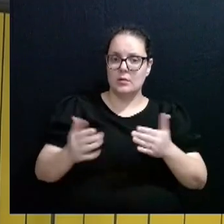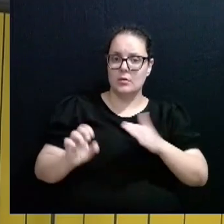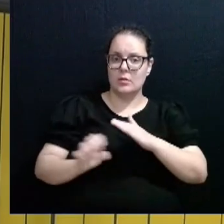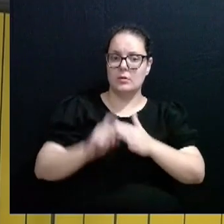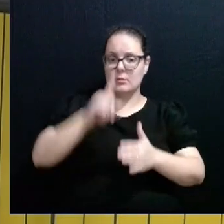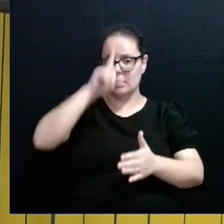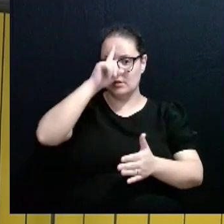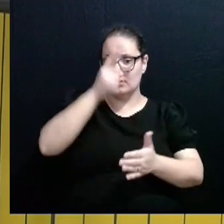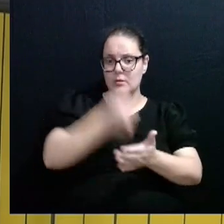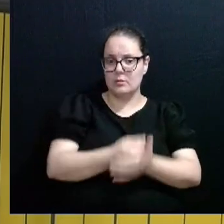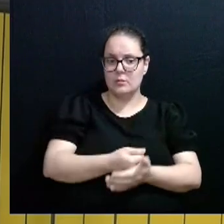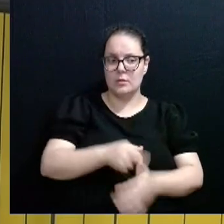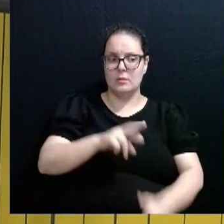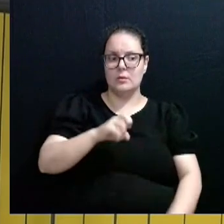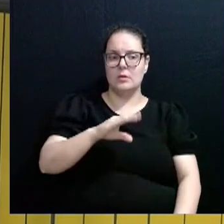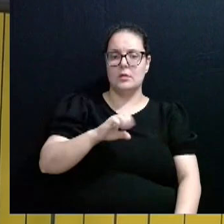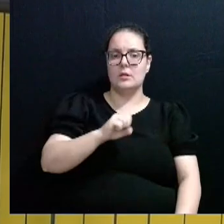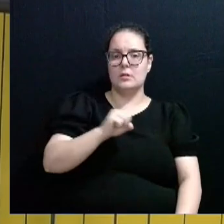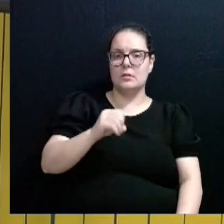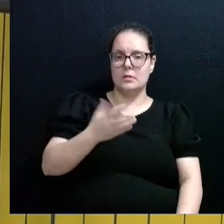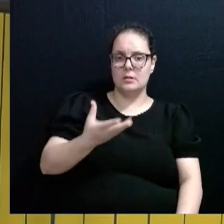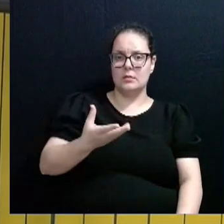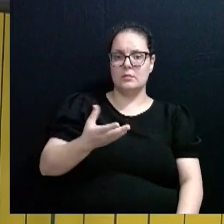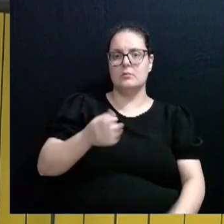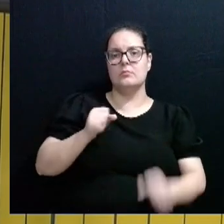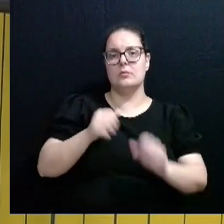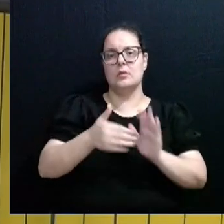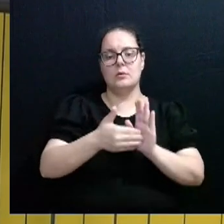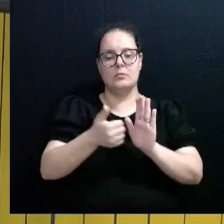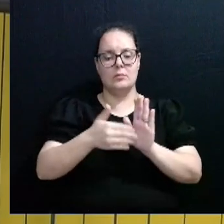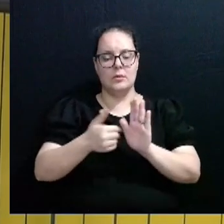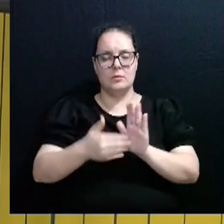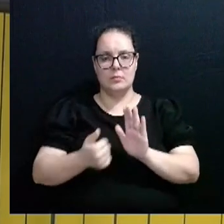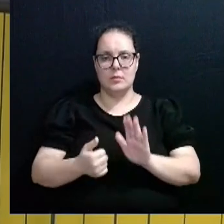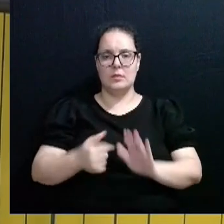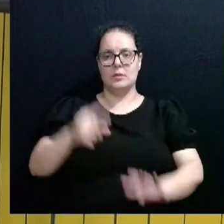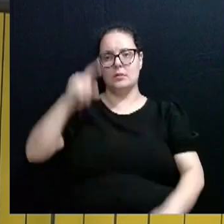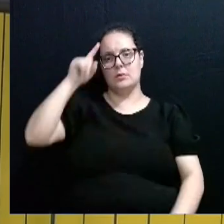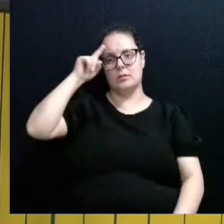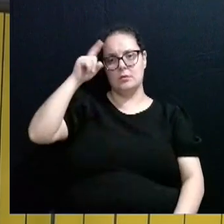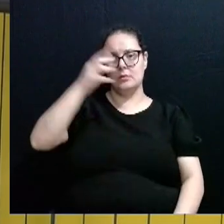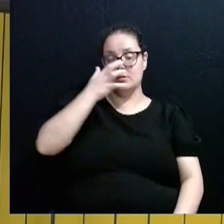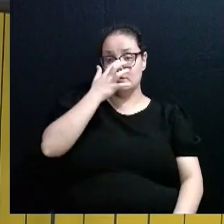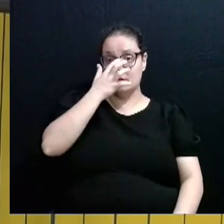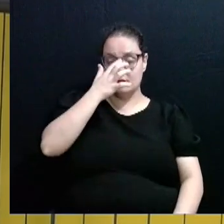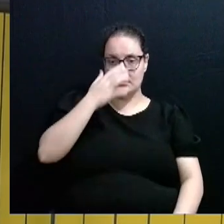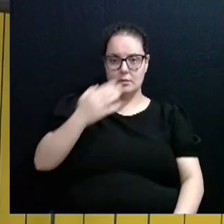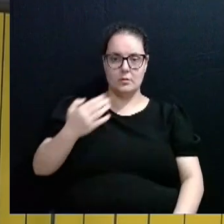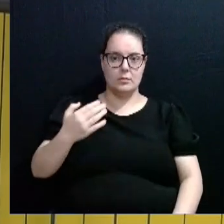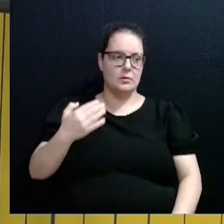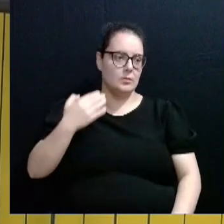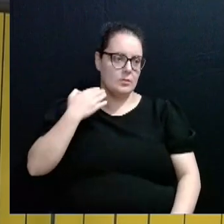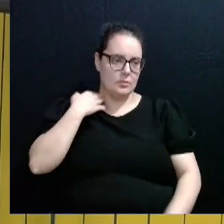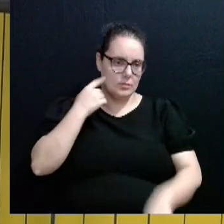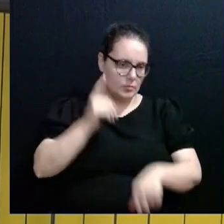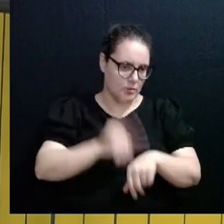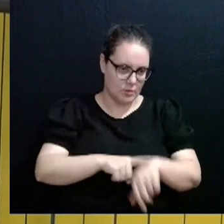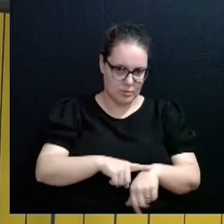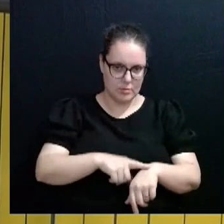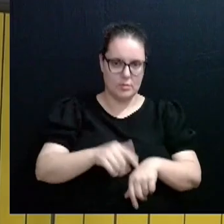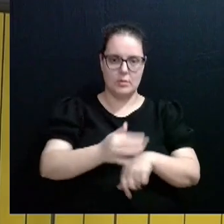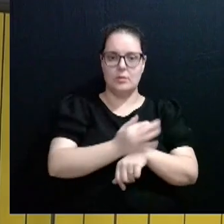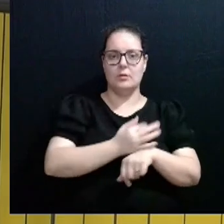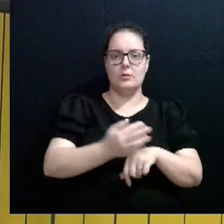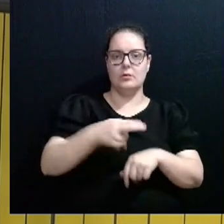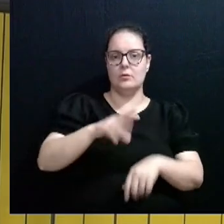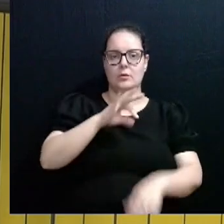recesso, ela pode descontar esses dias do banco de horas, das férias ou do salário. Como é